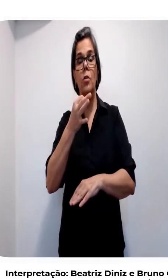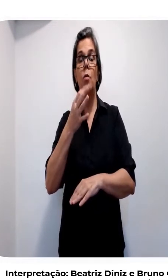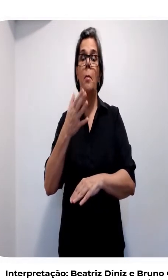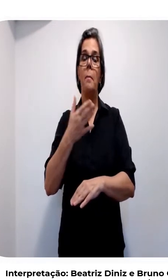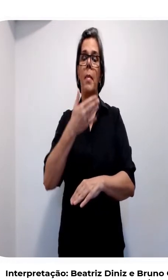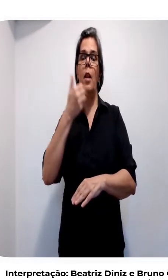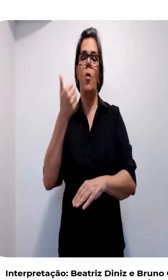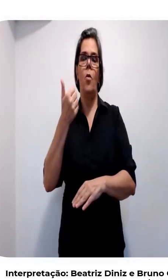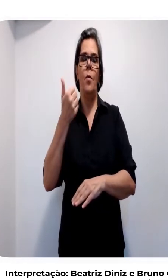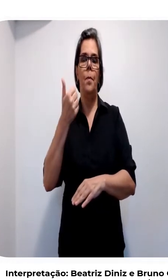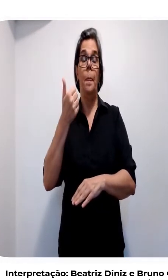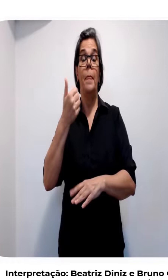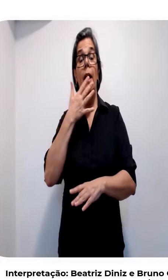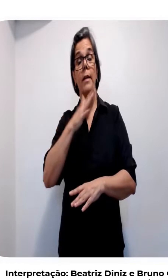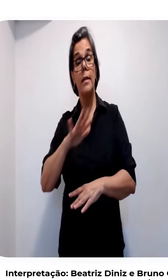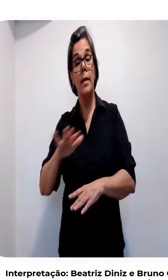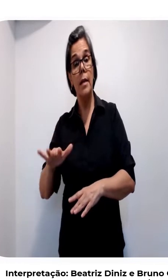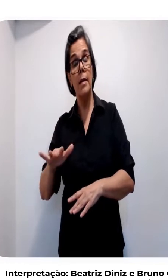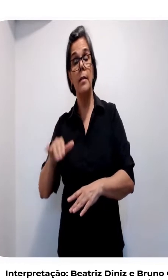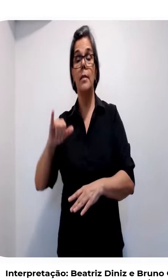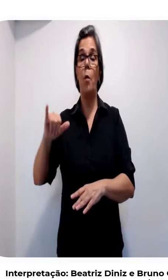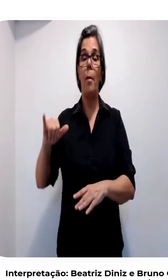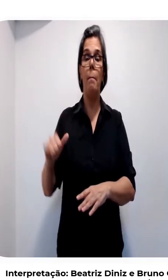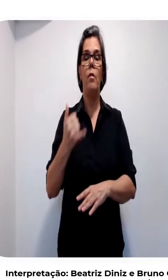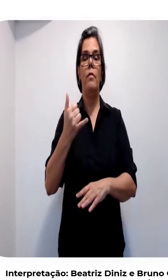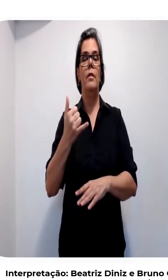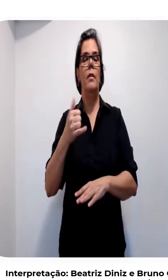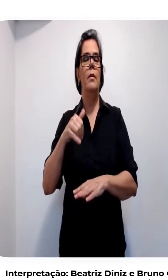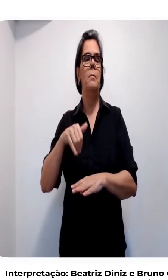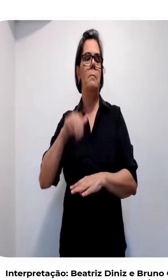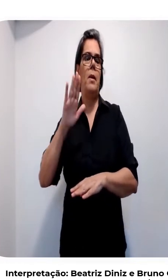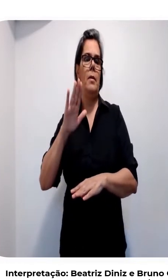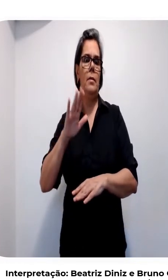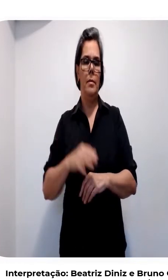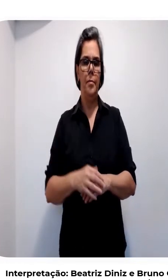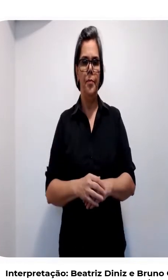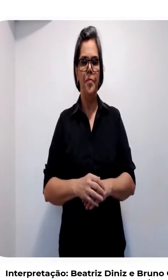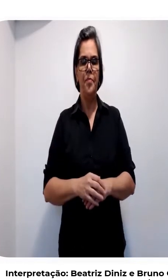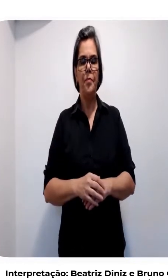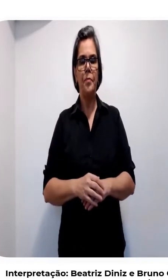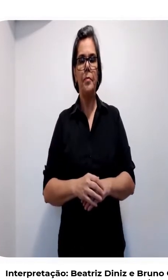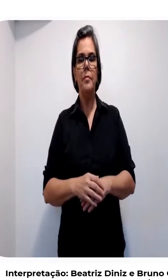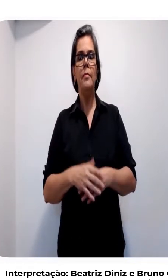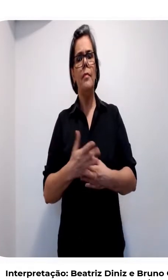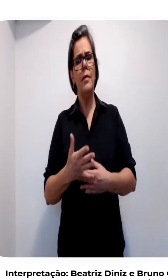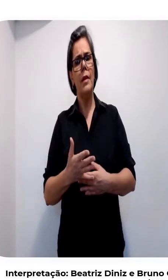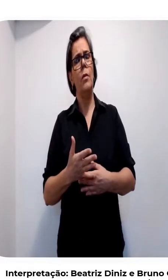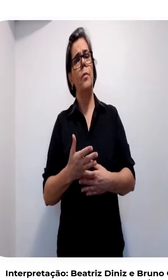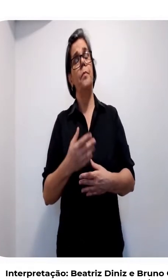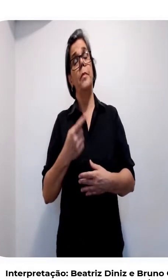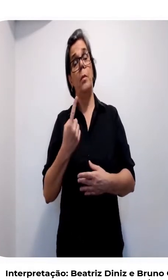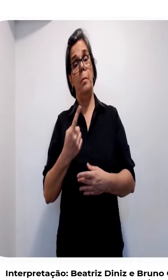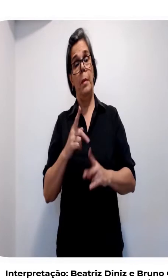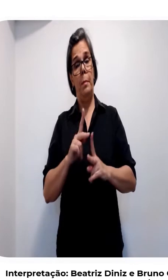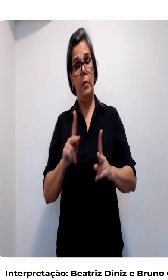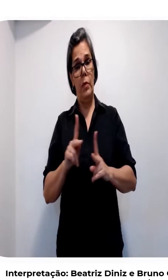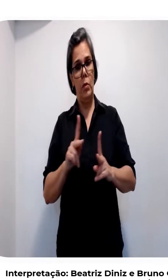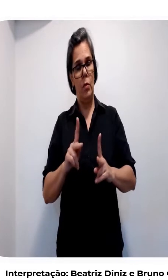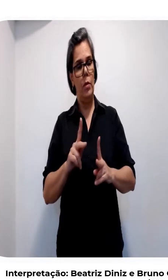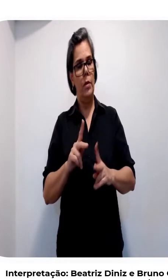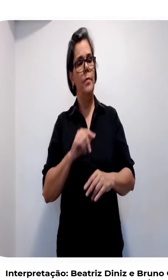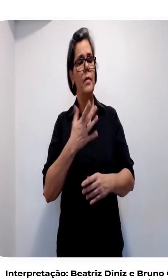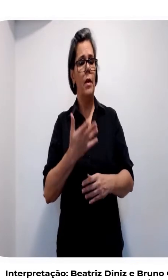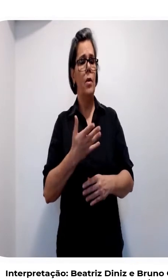produtivos? Vocês veem um retorno melhor das crianças. Quanto a isso, né, que as meninas falaram, sobre os